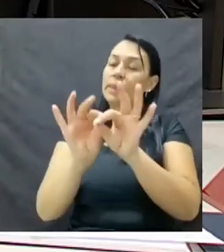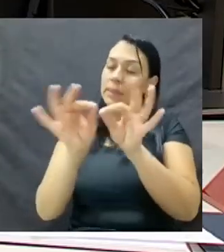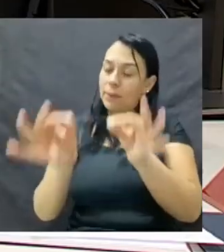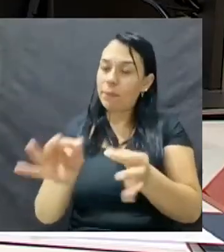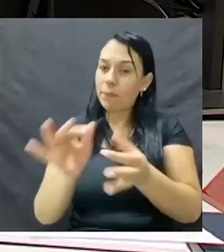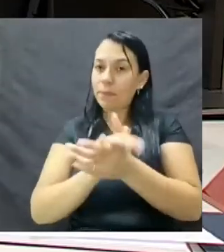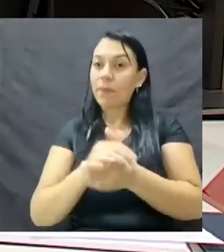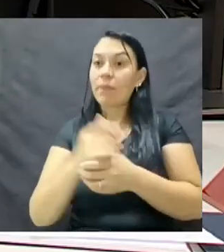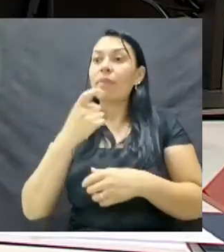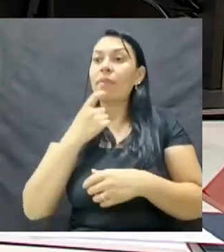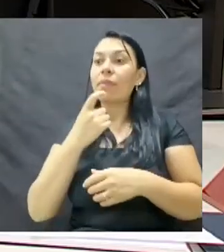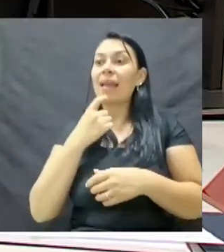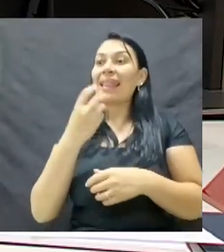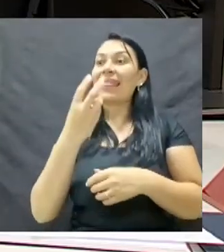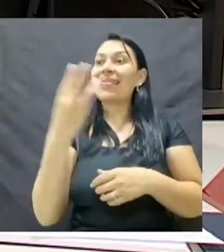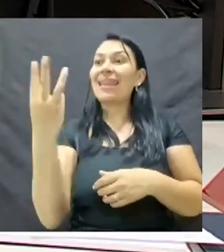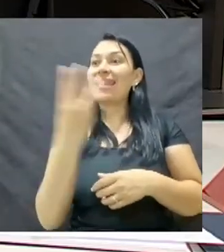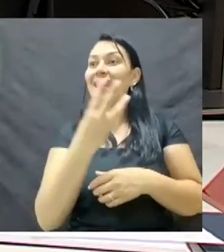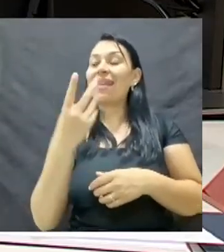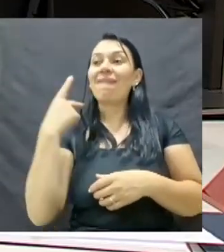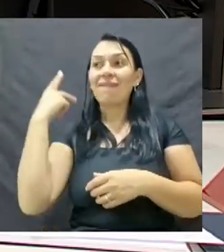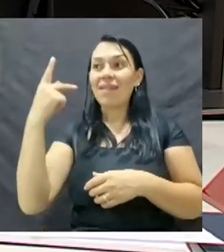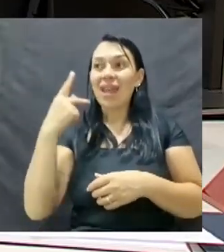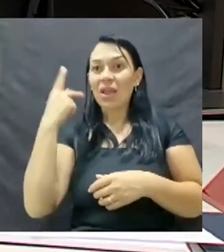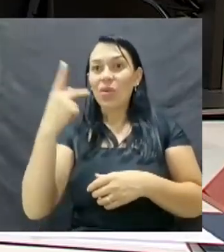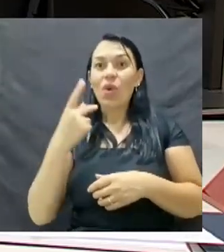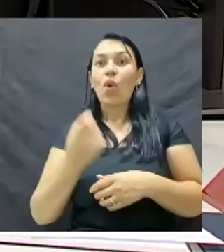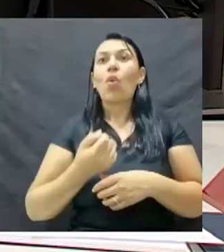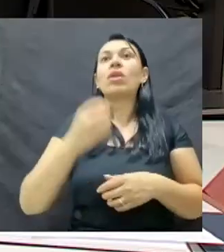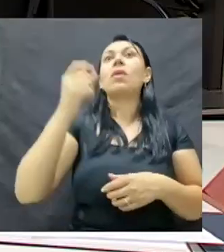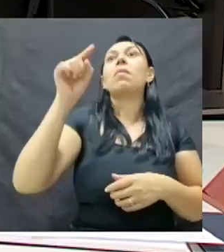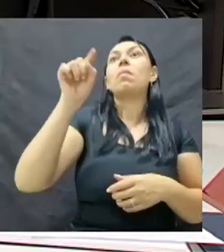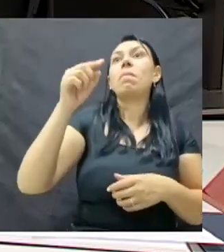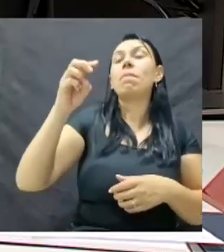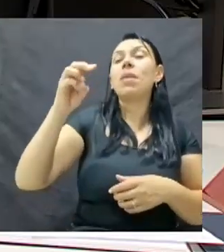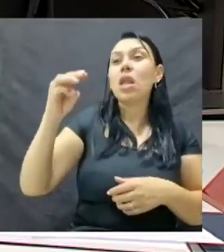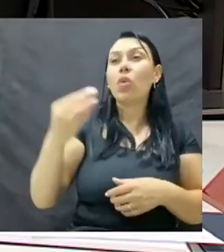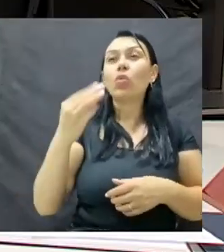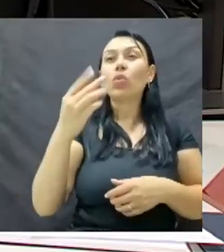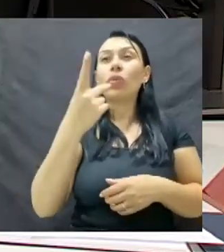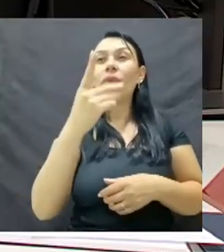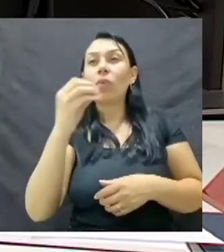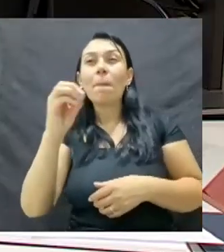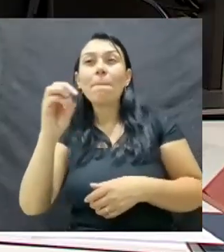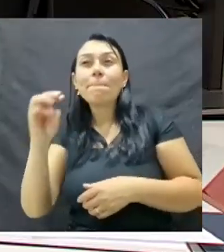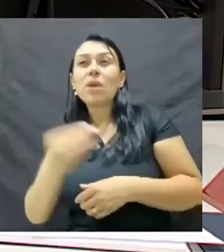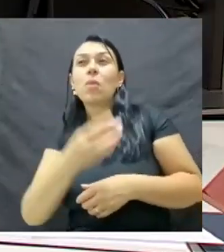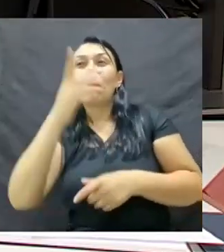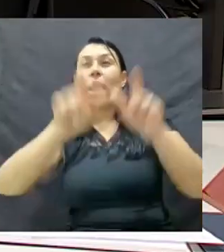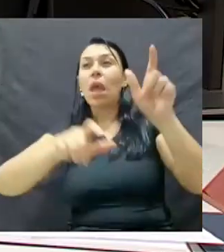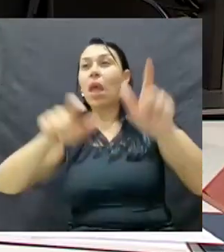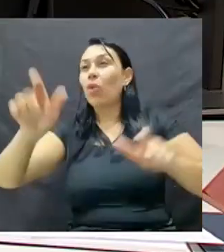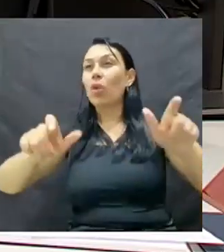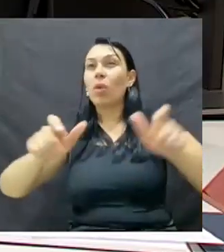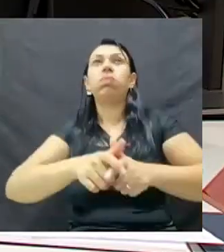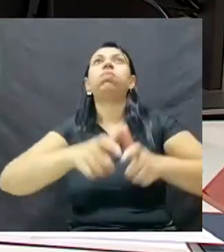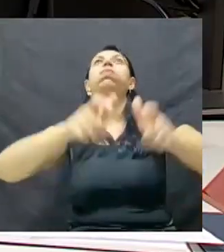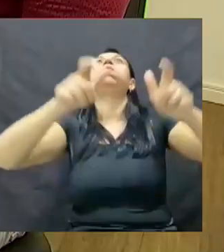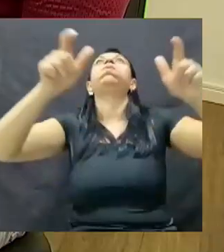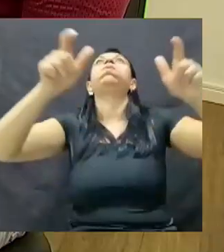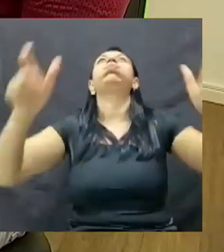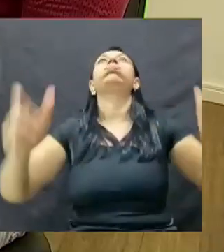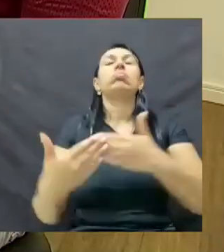33 vereadores, mas temos quase 1.200.000 habitantes. Então essa equalização é muito maior, essa responsabilidade do Legislativo